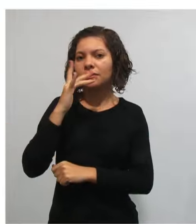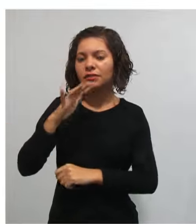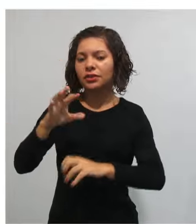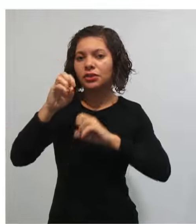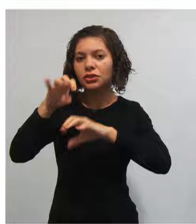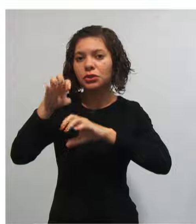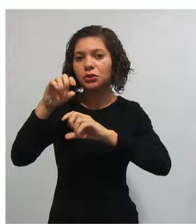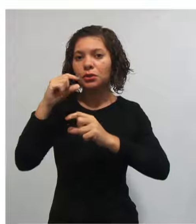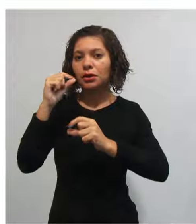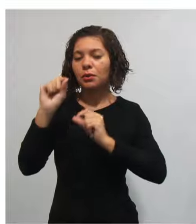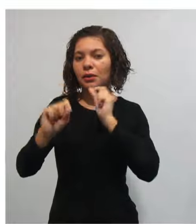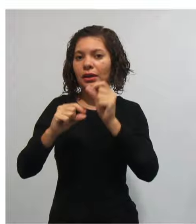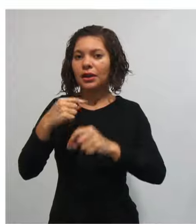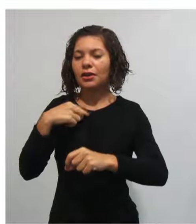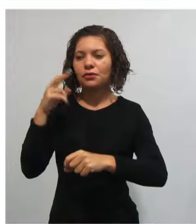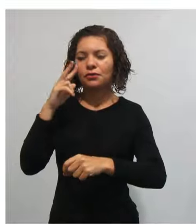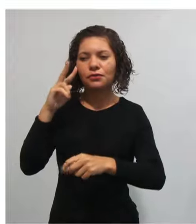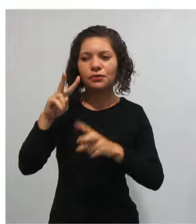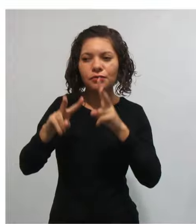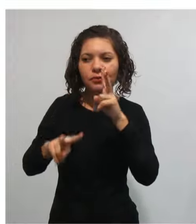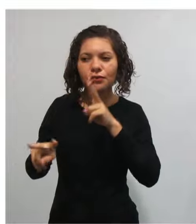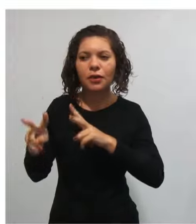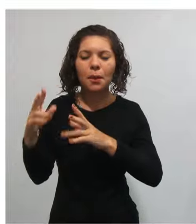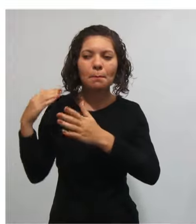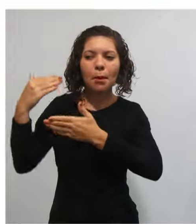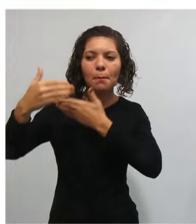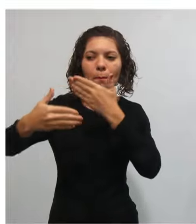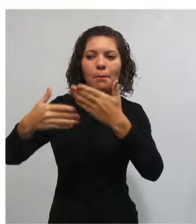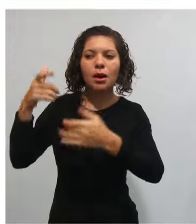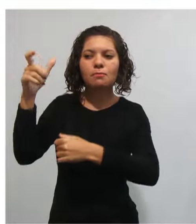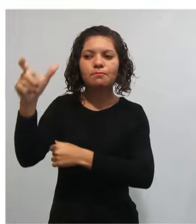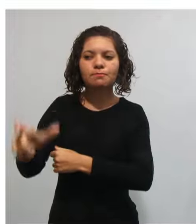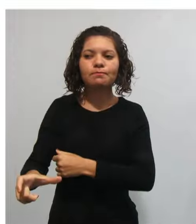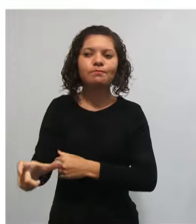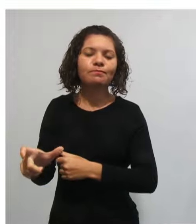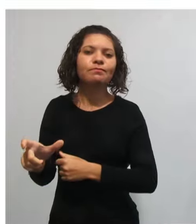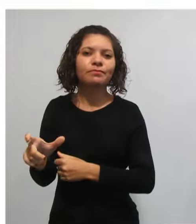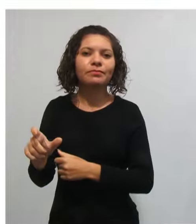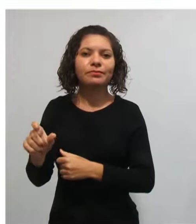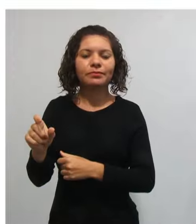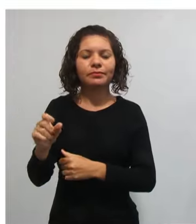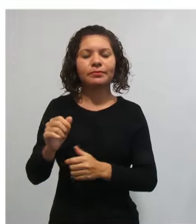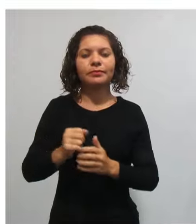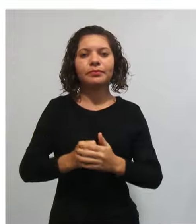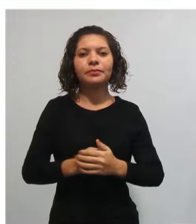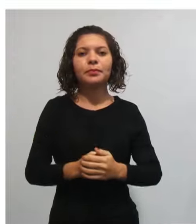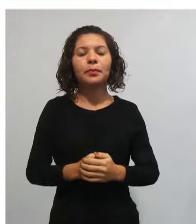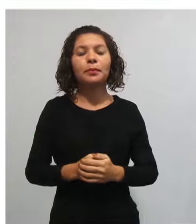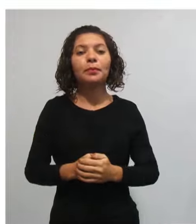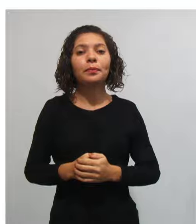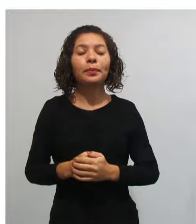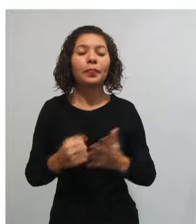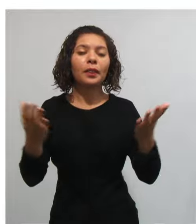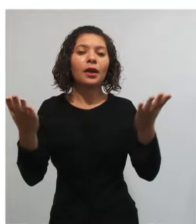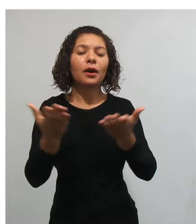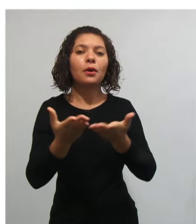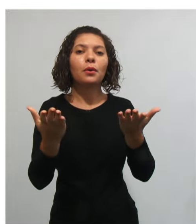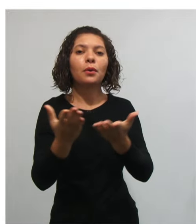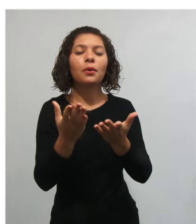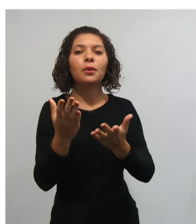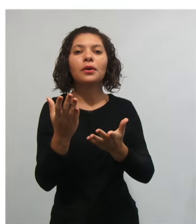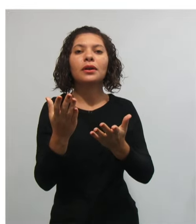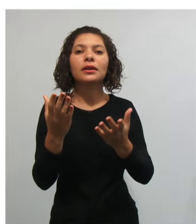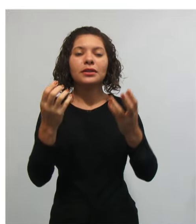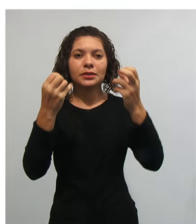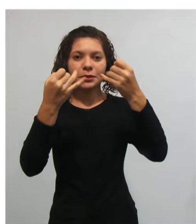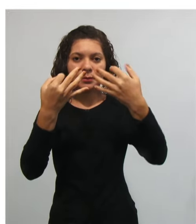é dizer a eu relatar as aprendizagens e a trajetória que a criança teve naquele naquela etapa E